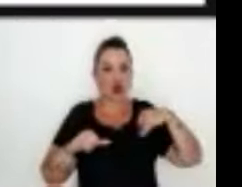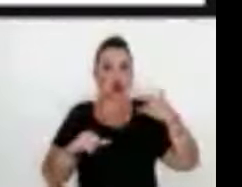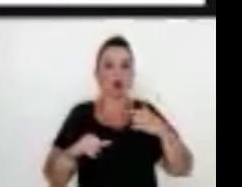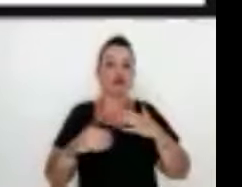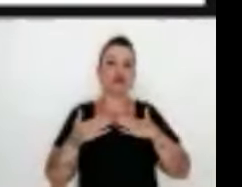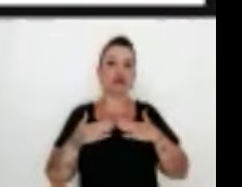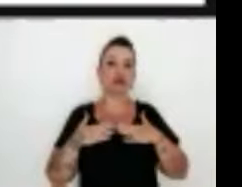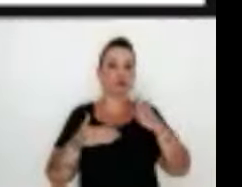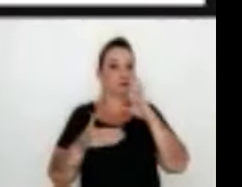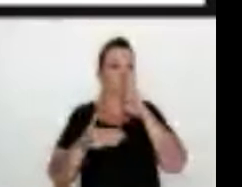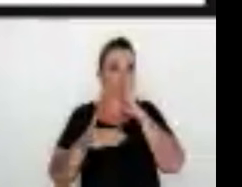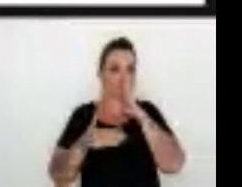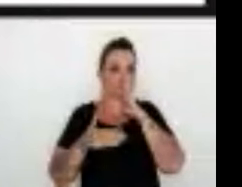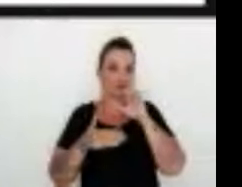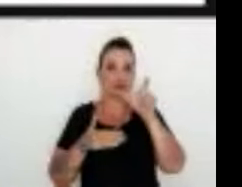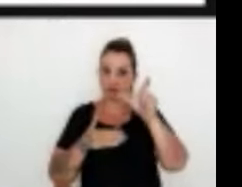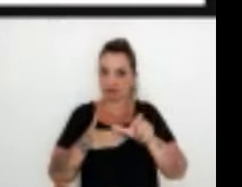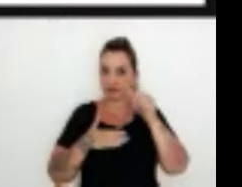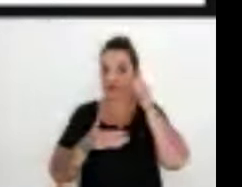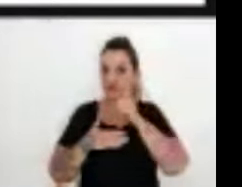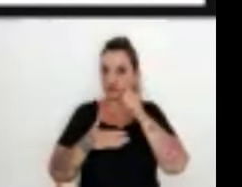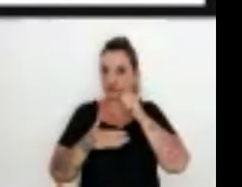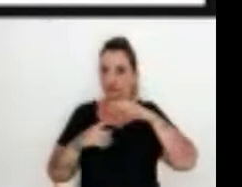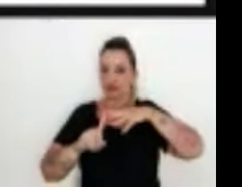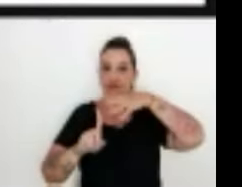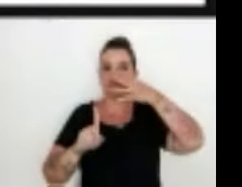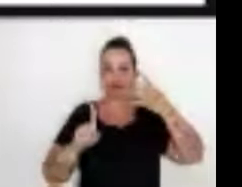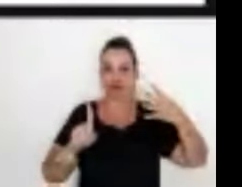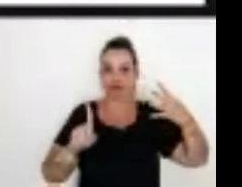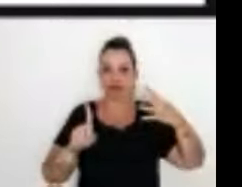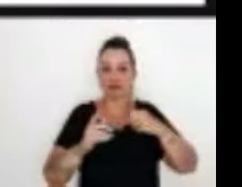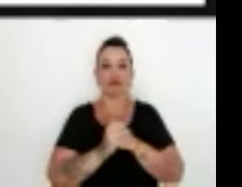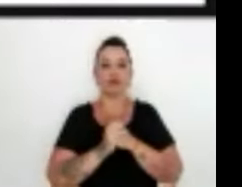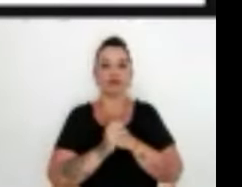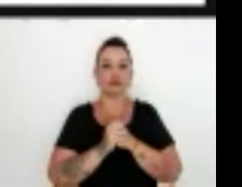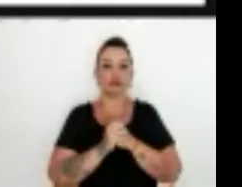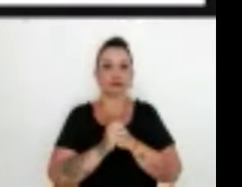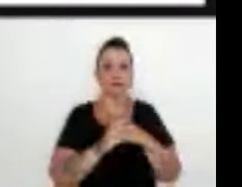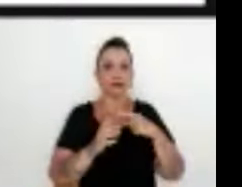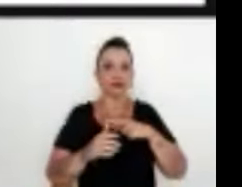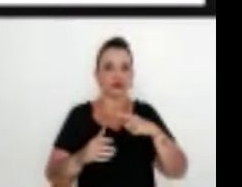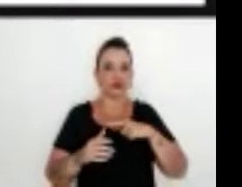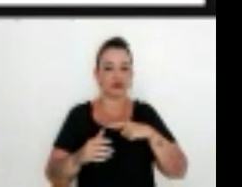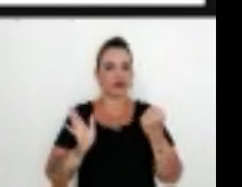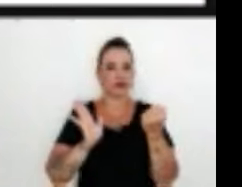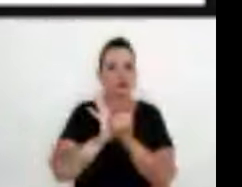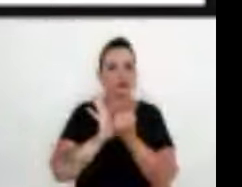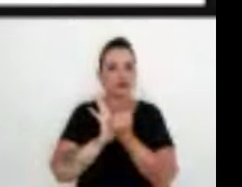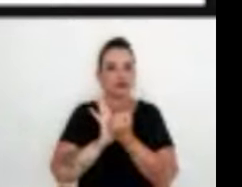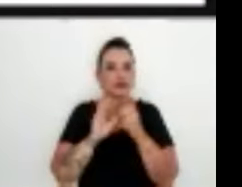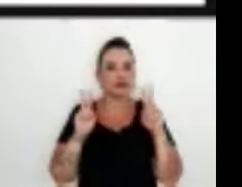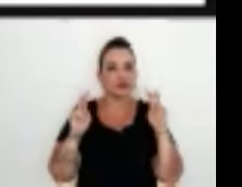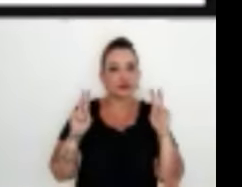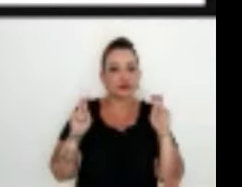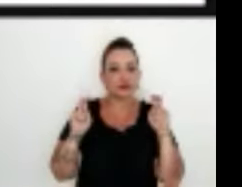essas mulheres, mas também LGBTs com voz pública, estão sendo atacados em uma espécie mesmo de